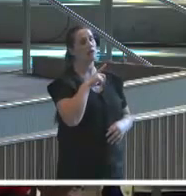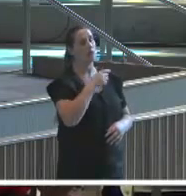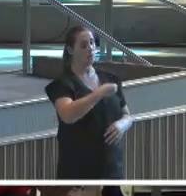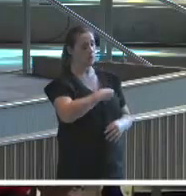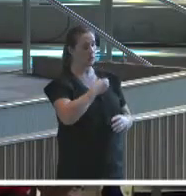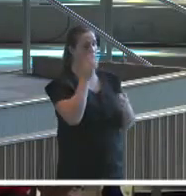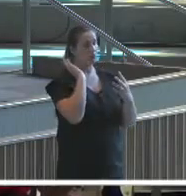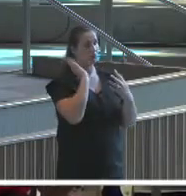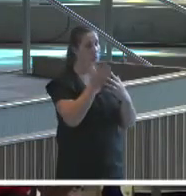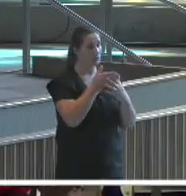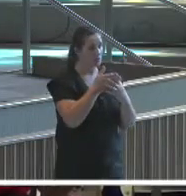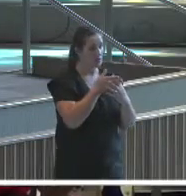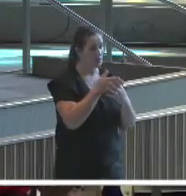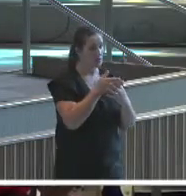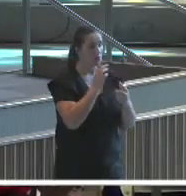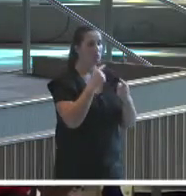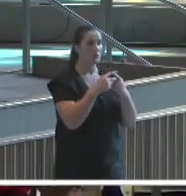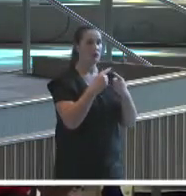Deus está vendo.